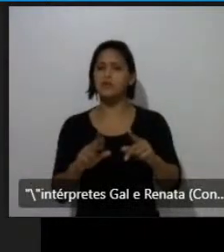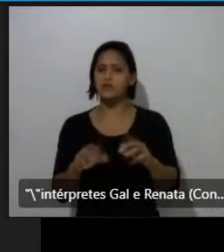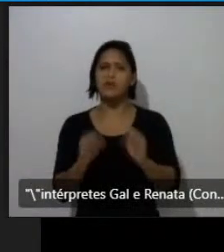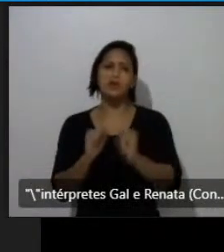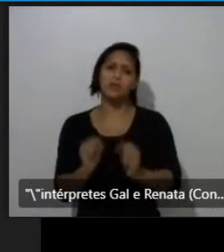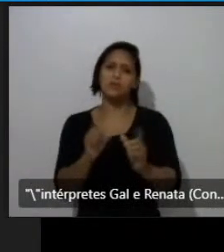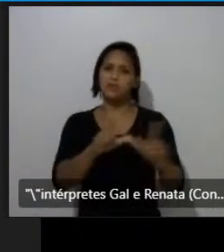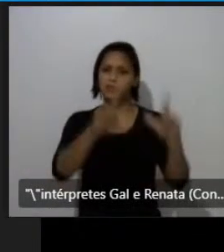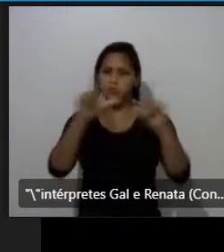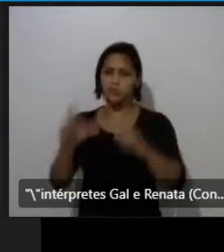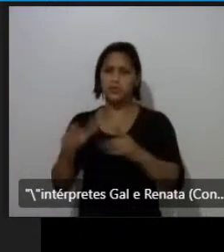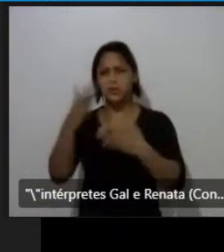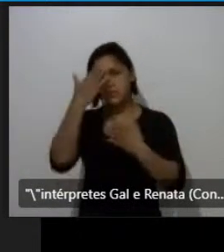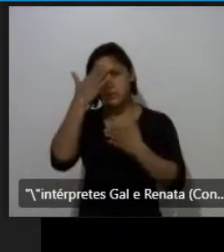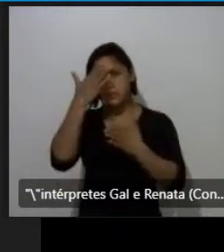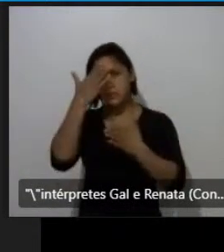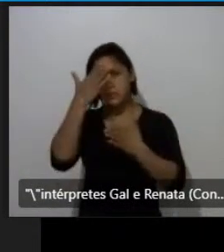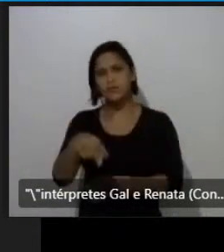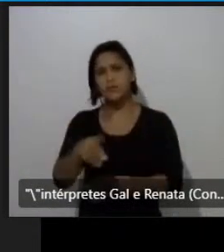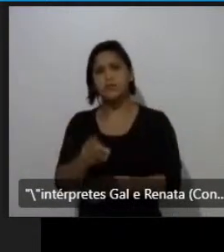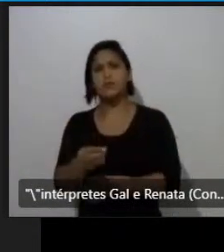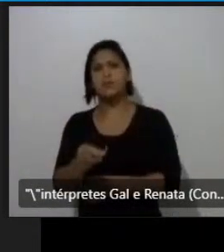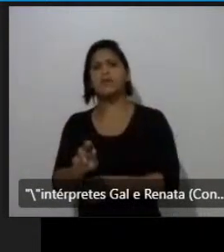a tela. Obrigada, Andréia.